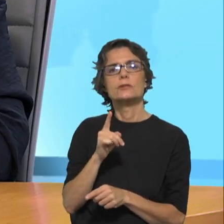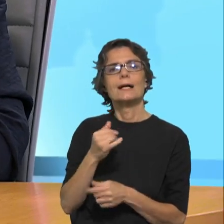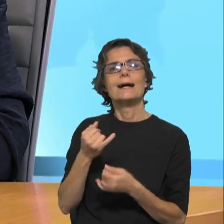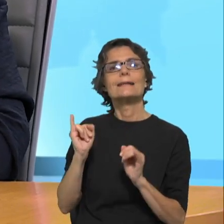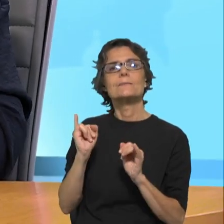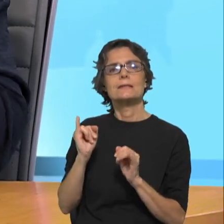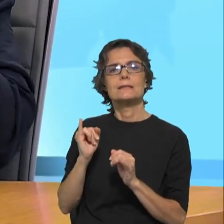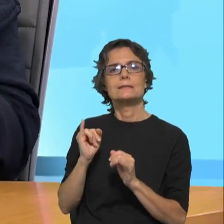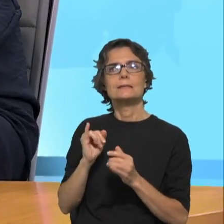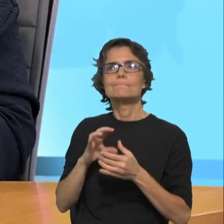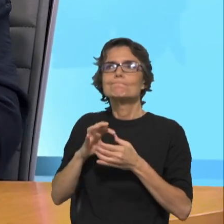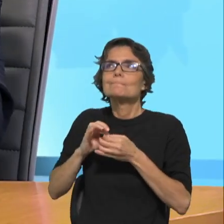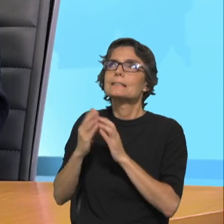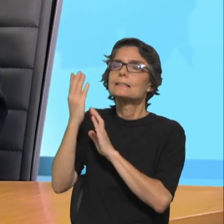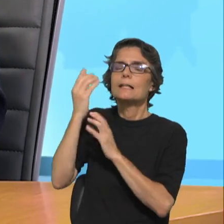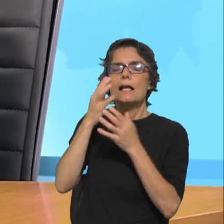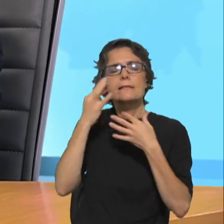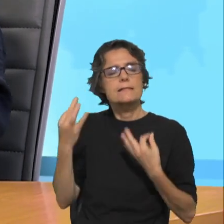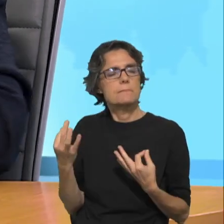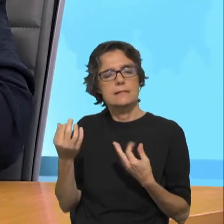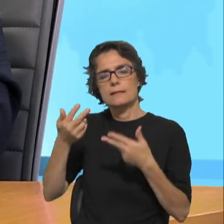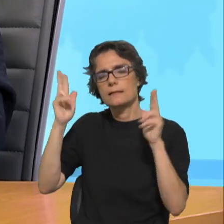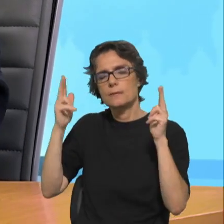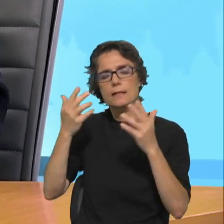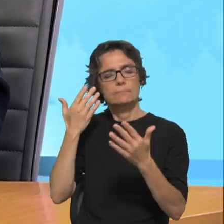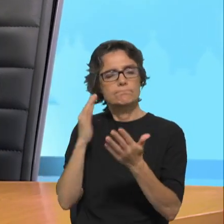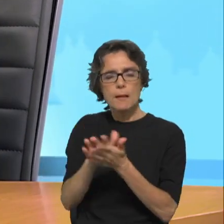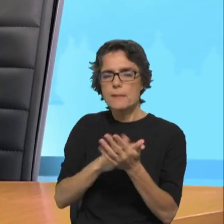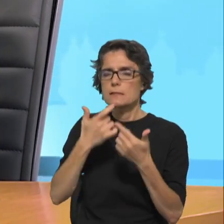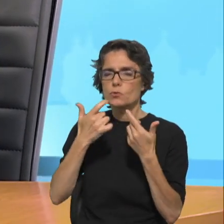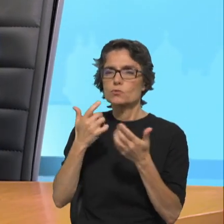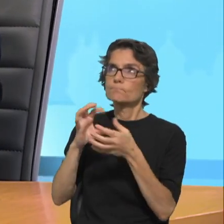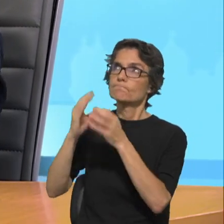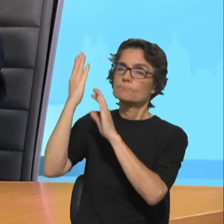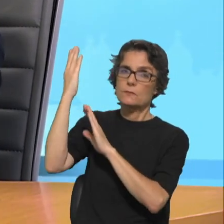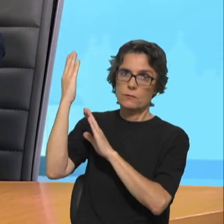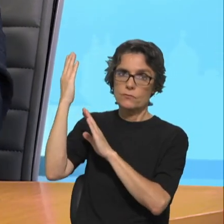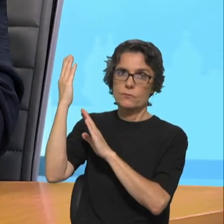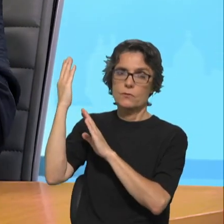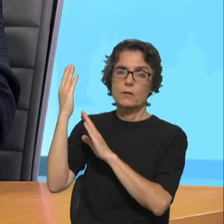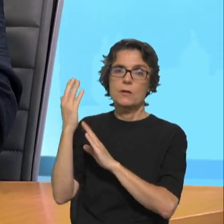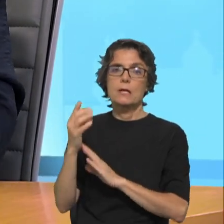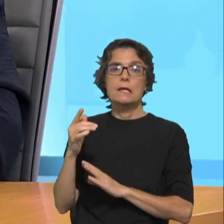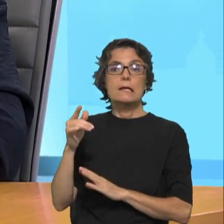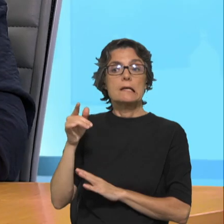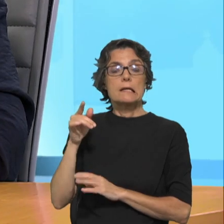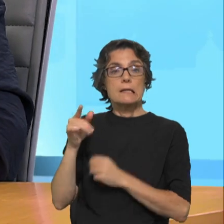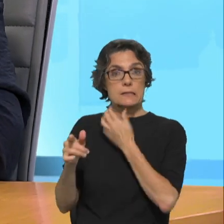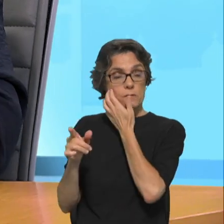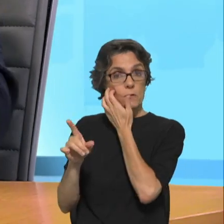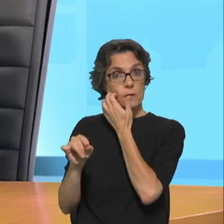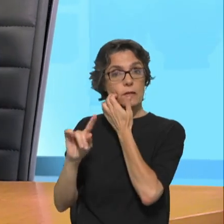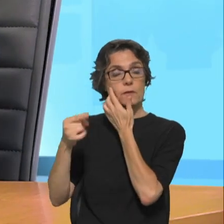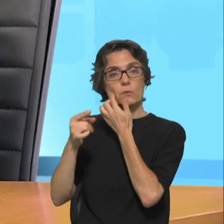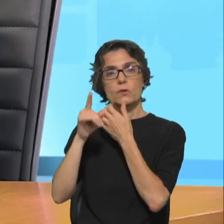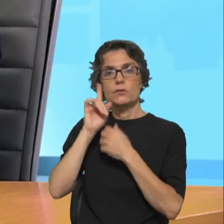Deus. Por isso, humildade e liberdade sempre na resposta para Deus. Isto coincide que ela depois sofre muito como geral do Instituto,